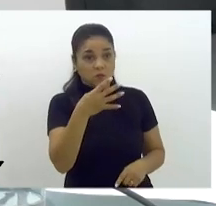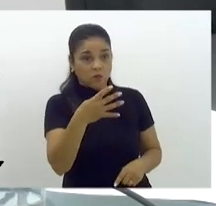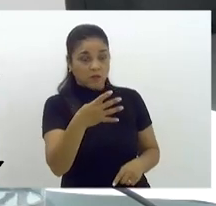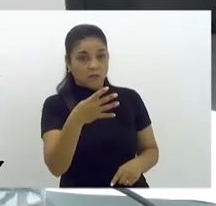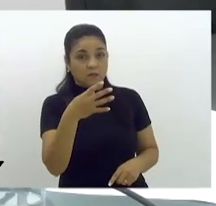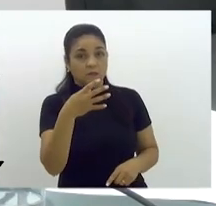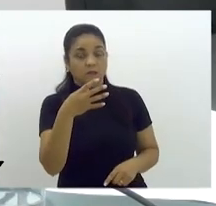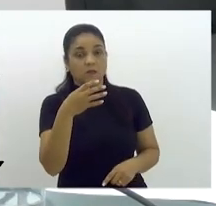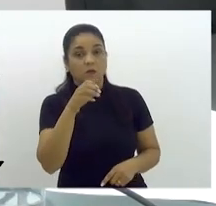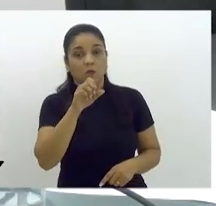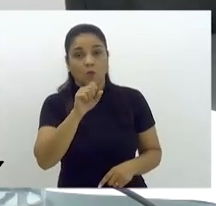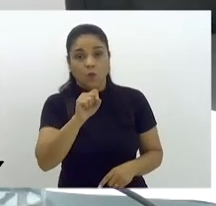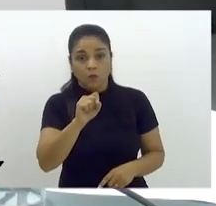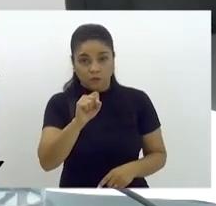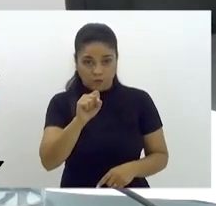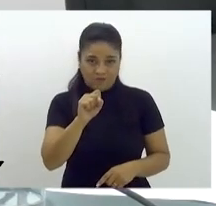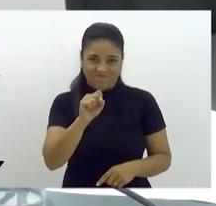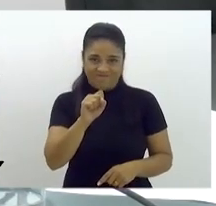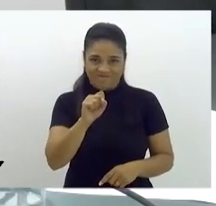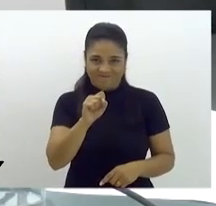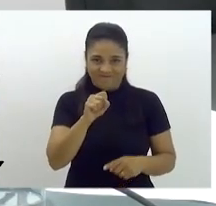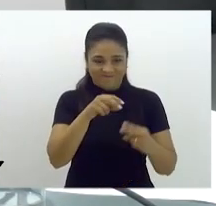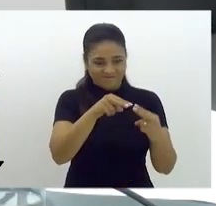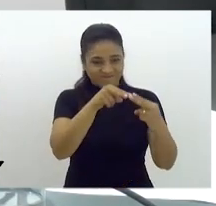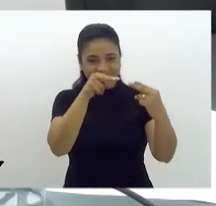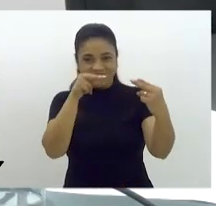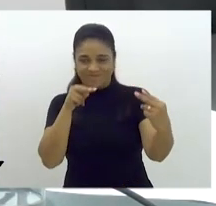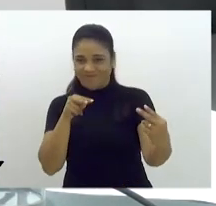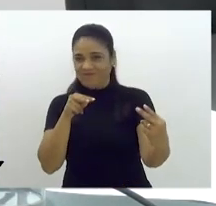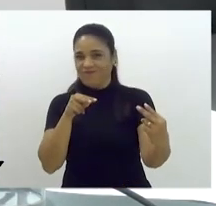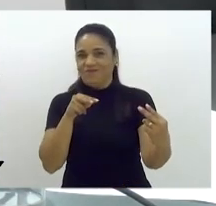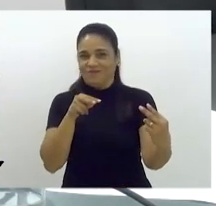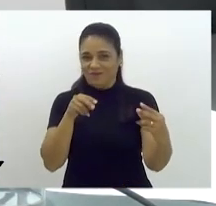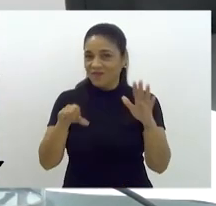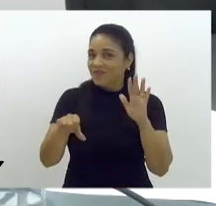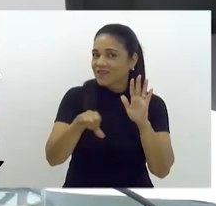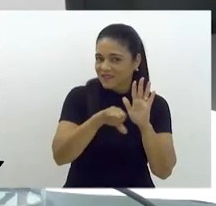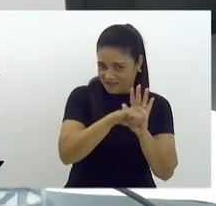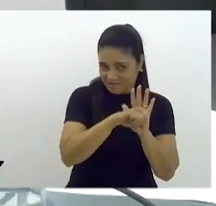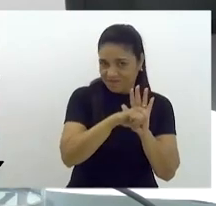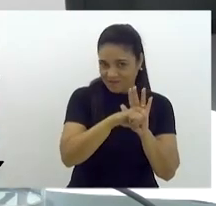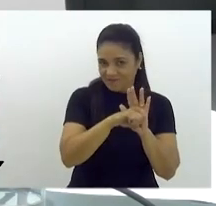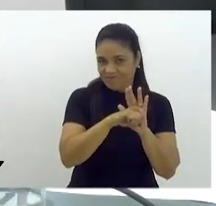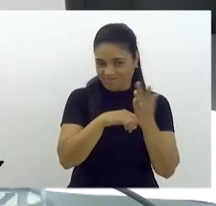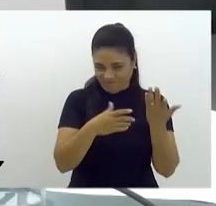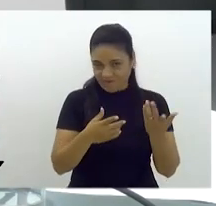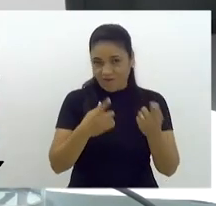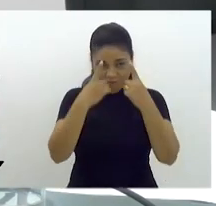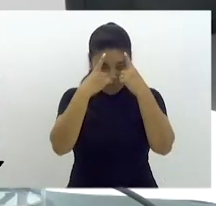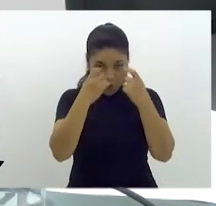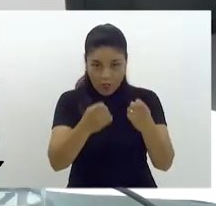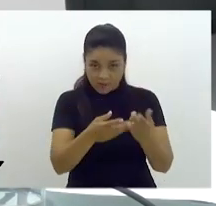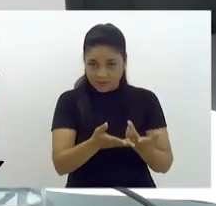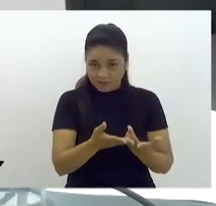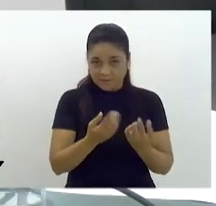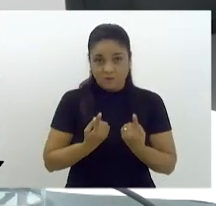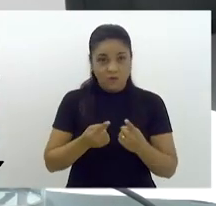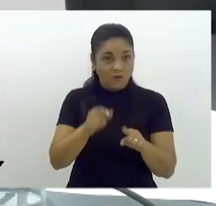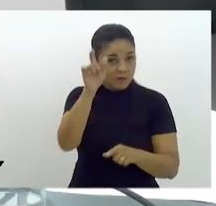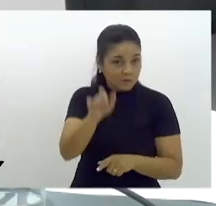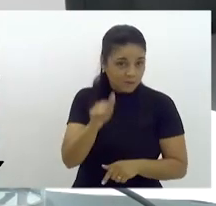isso mostra que apesar de não havia uma coleta específica é num indicador